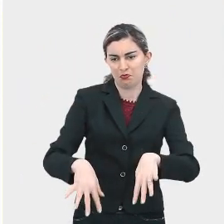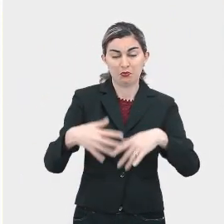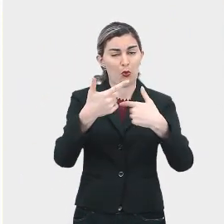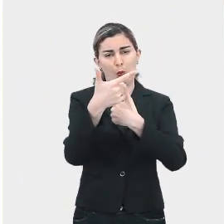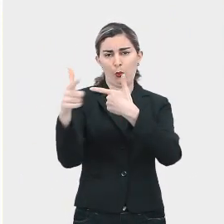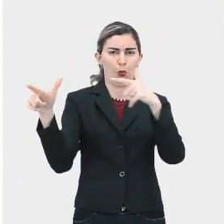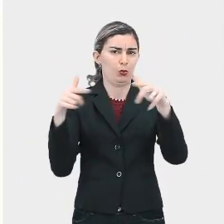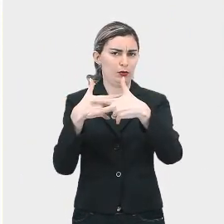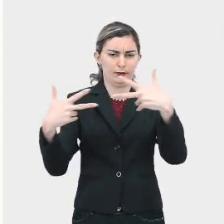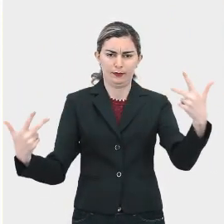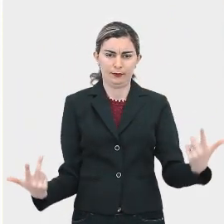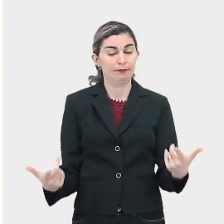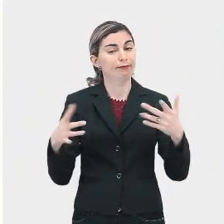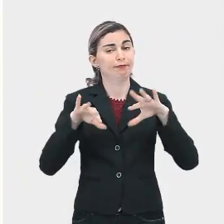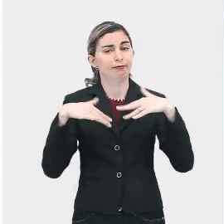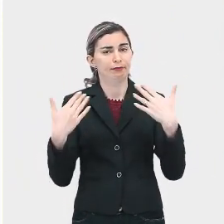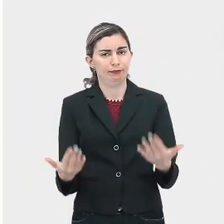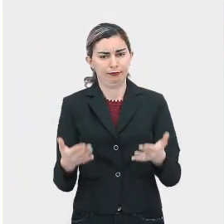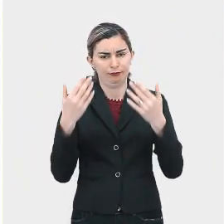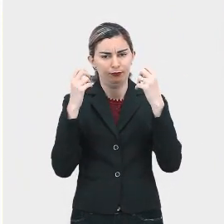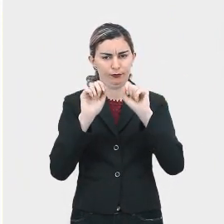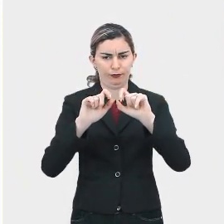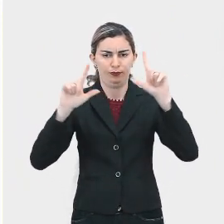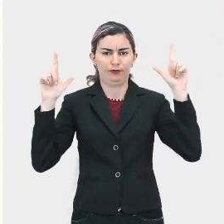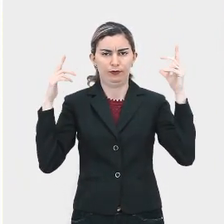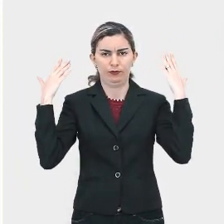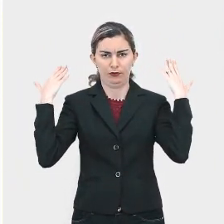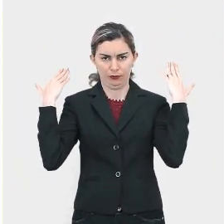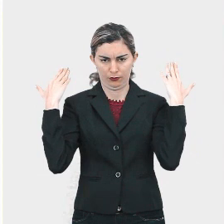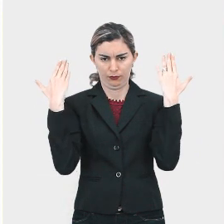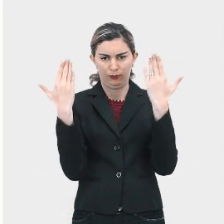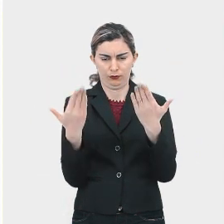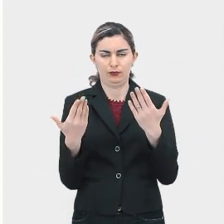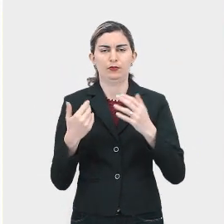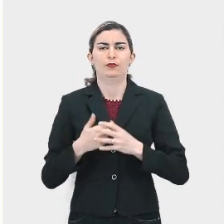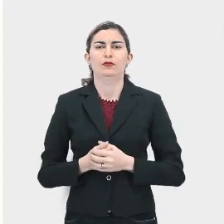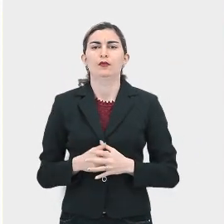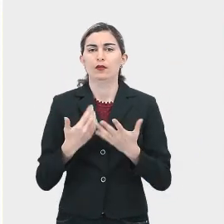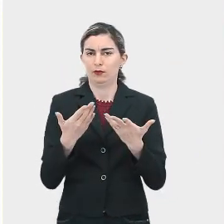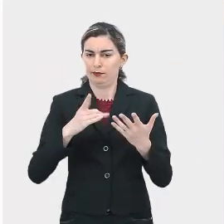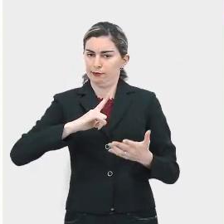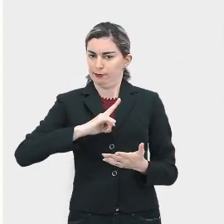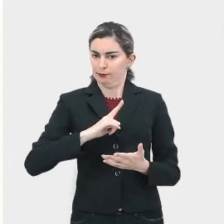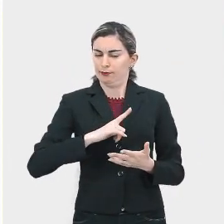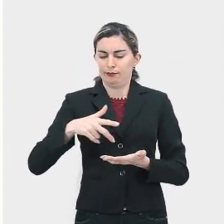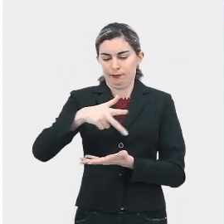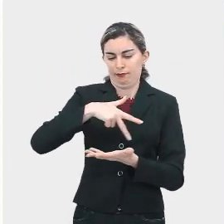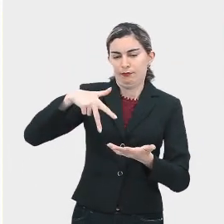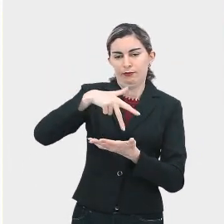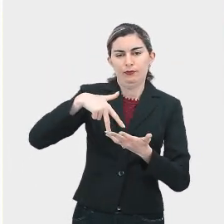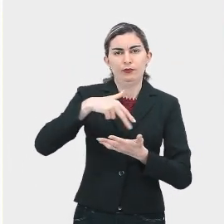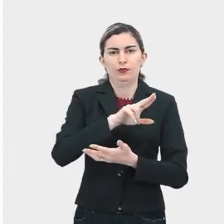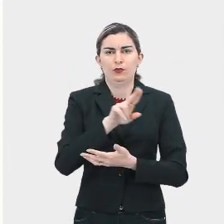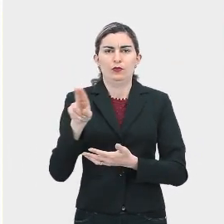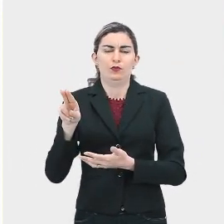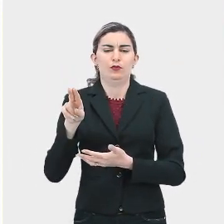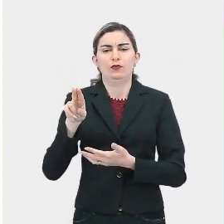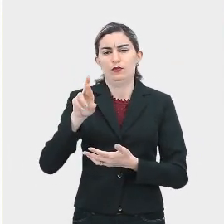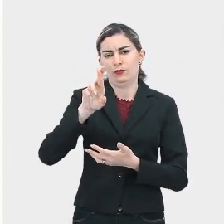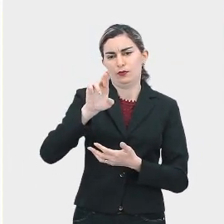espirituais, entre outros. Então, na imagem que aparece para vocês na tela, a gente tem uma dança chamada